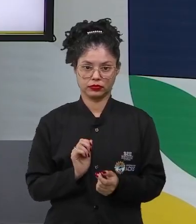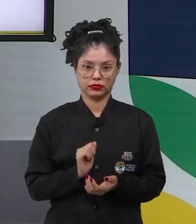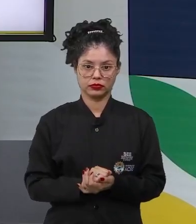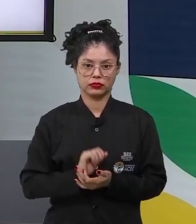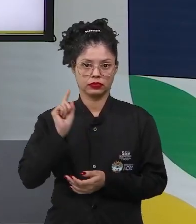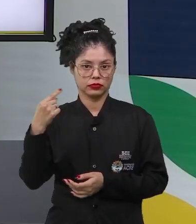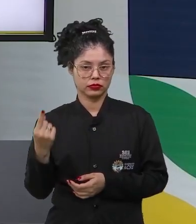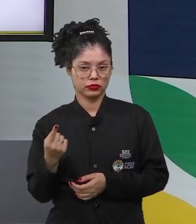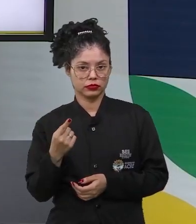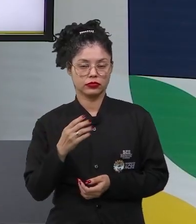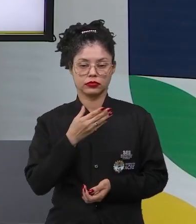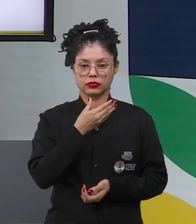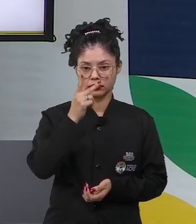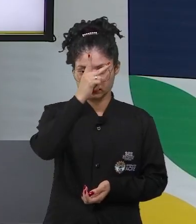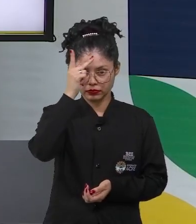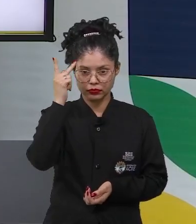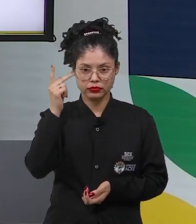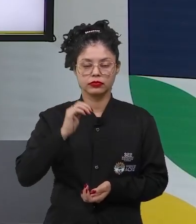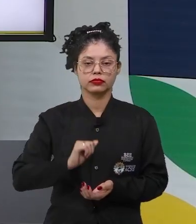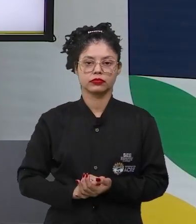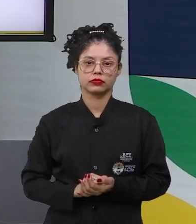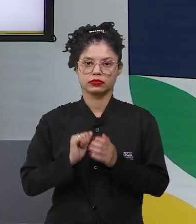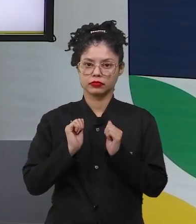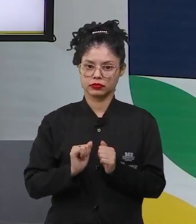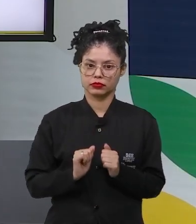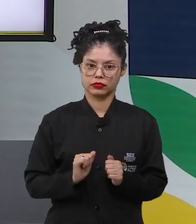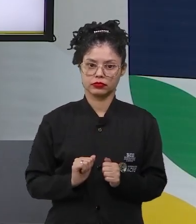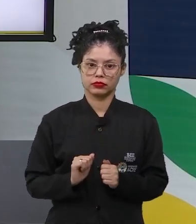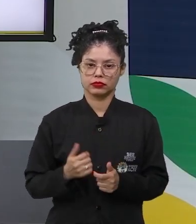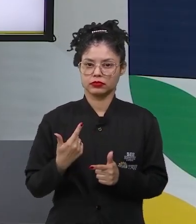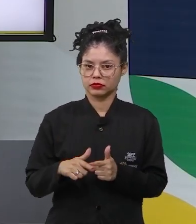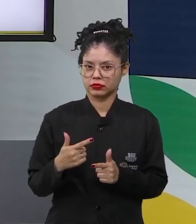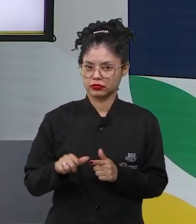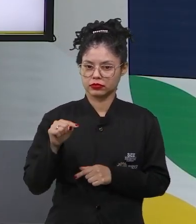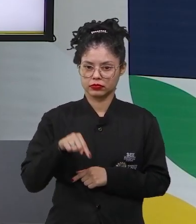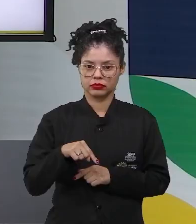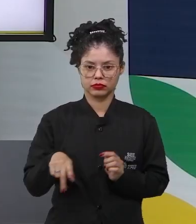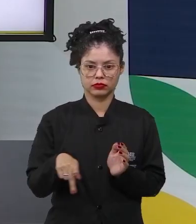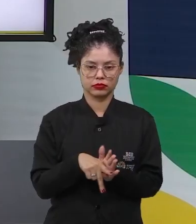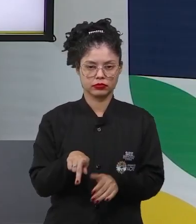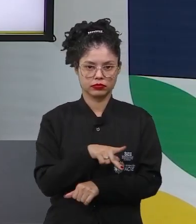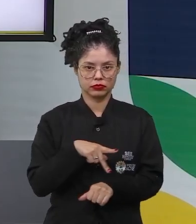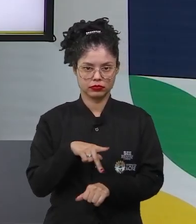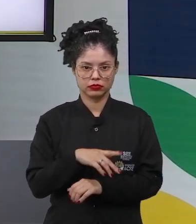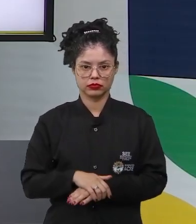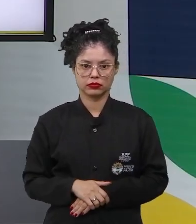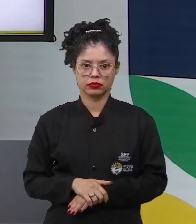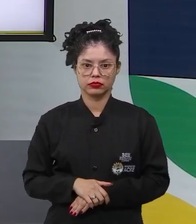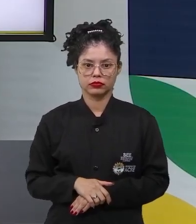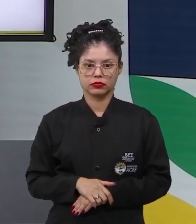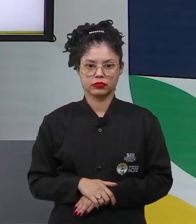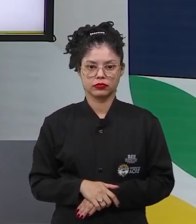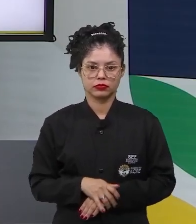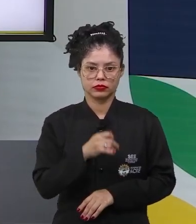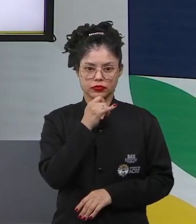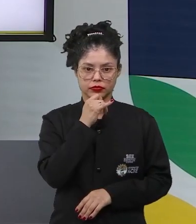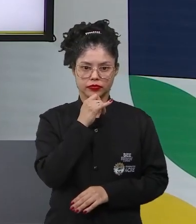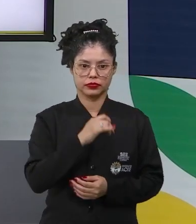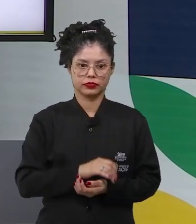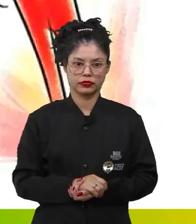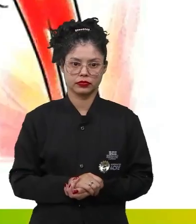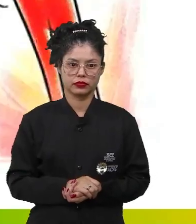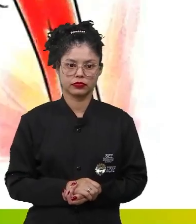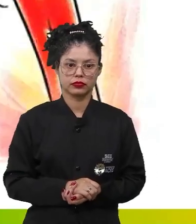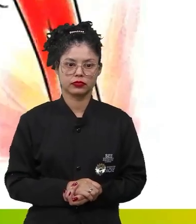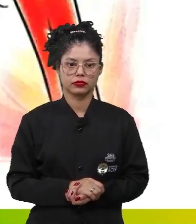que aquele estrangeiro, ele pode ser uma ameaça ali dentro do seu território. Vamos pegar aqui alguns exemplos? Olha